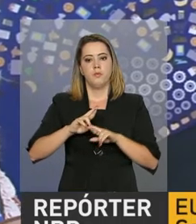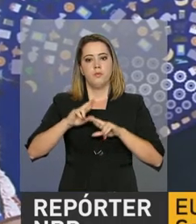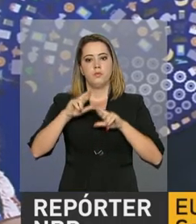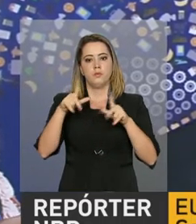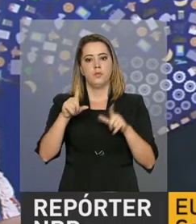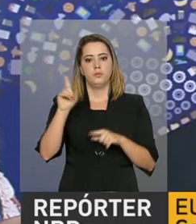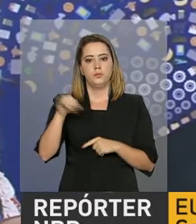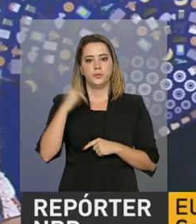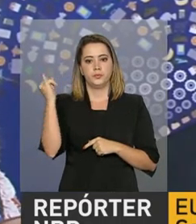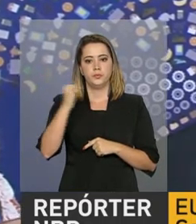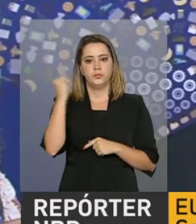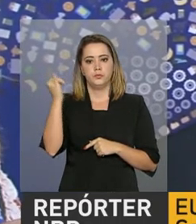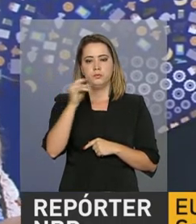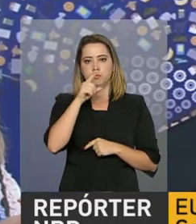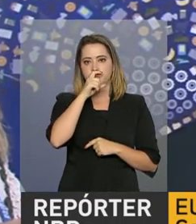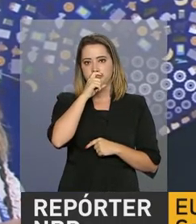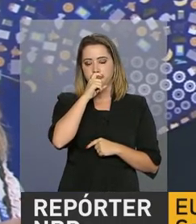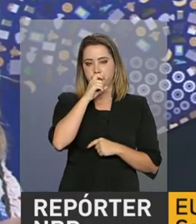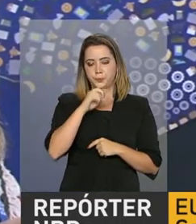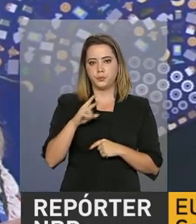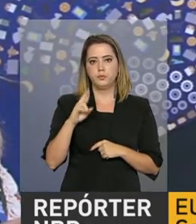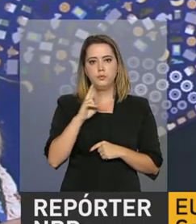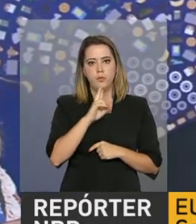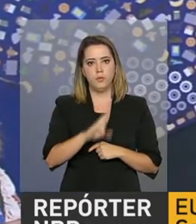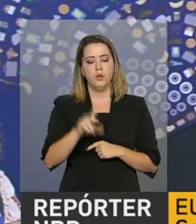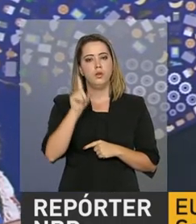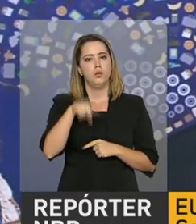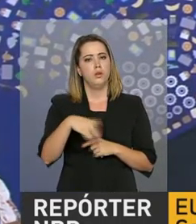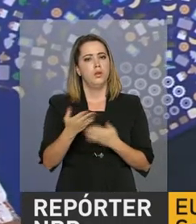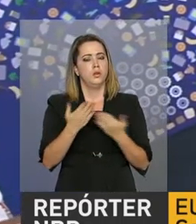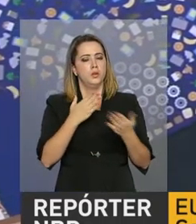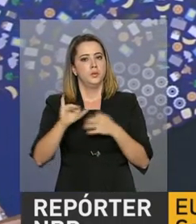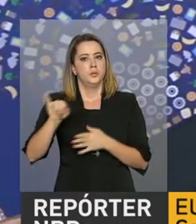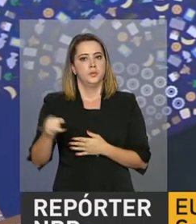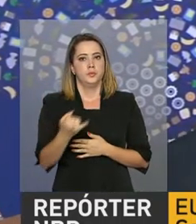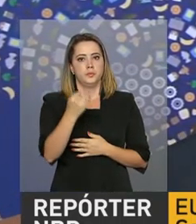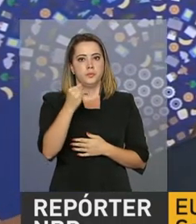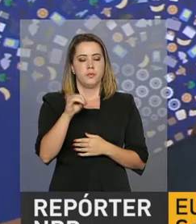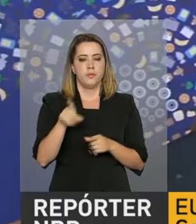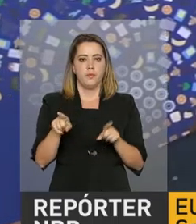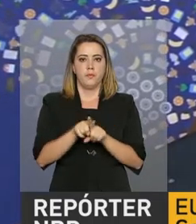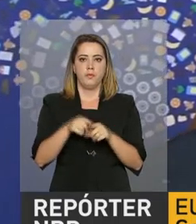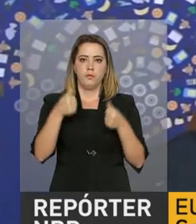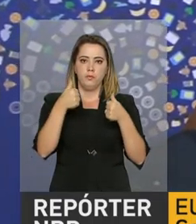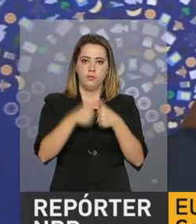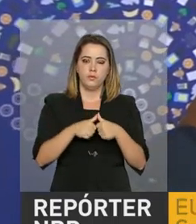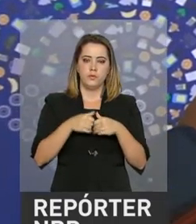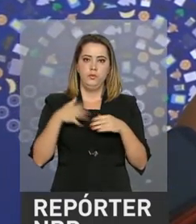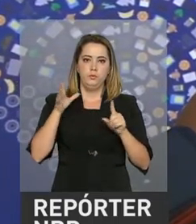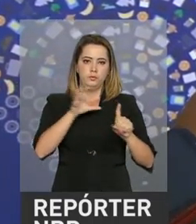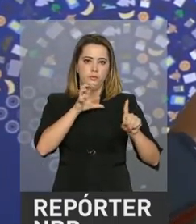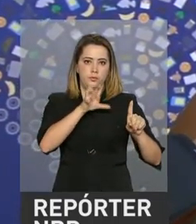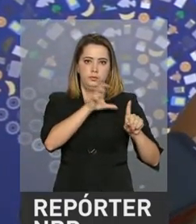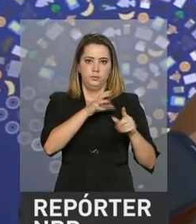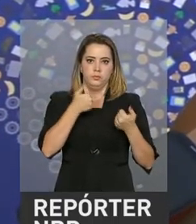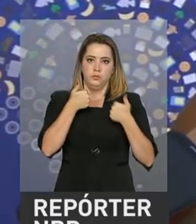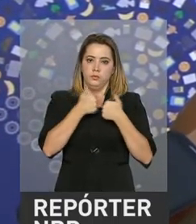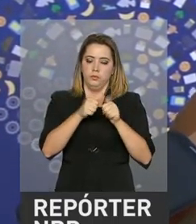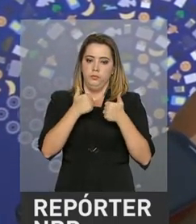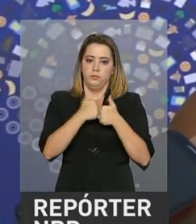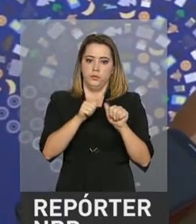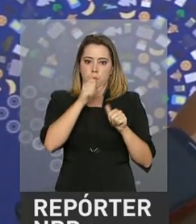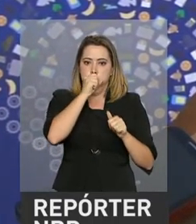fundamental em relação ao resultado de janeiro está na pressão dos ônibus